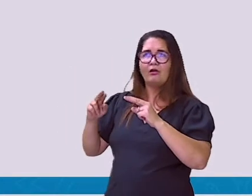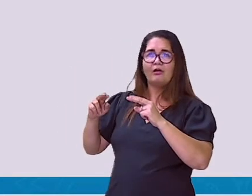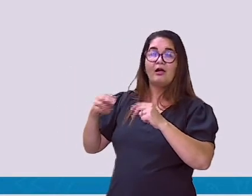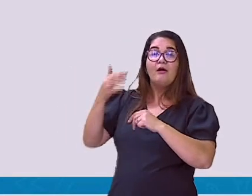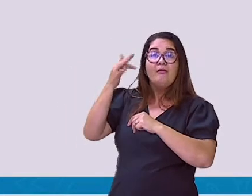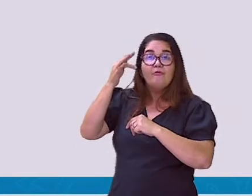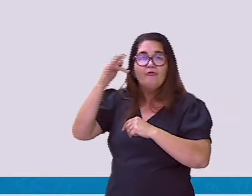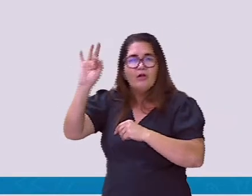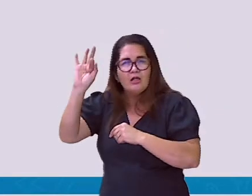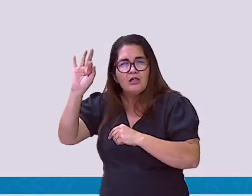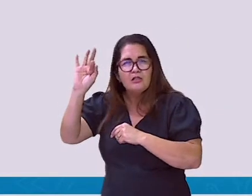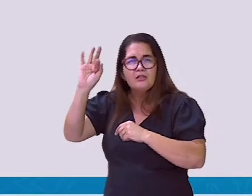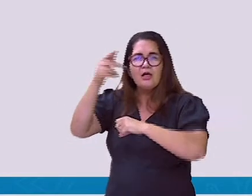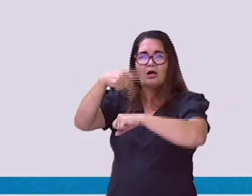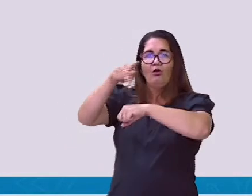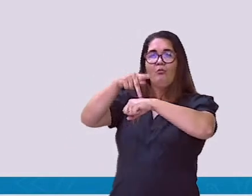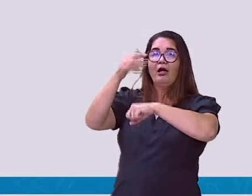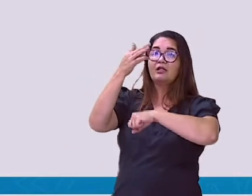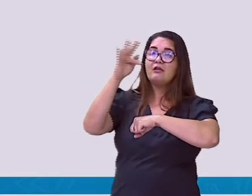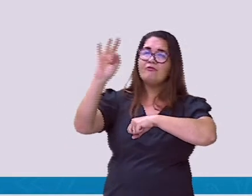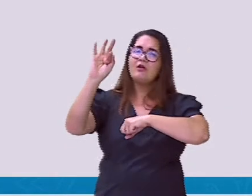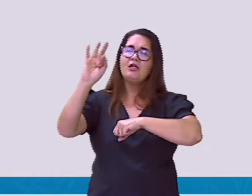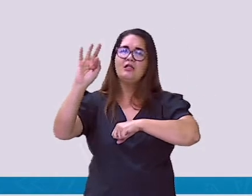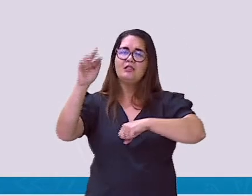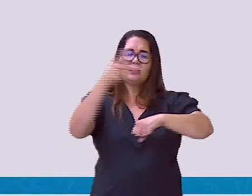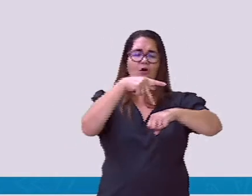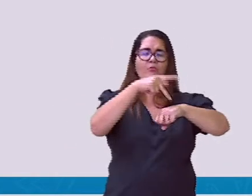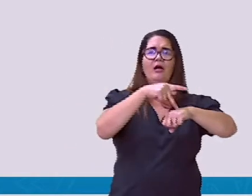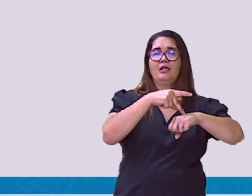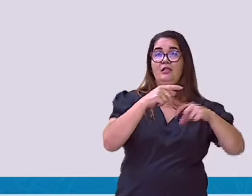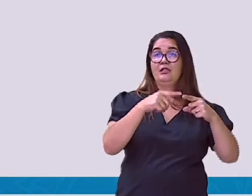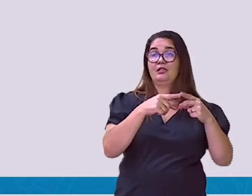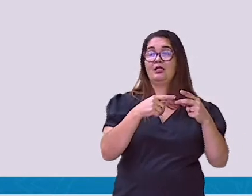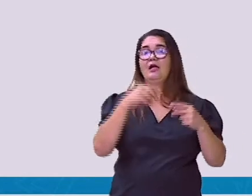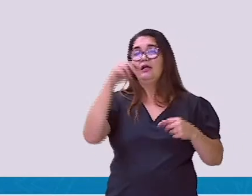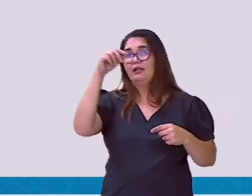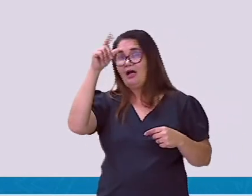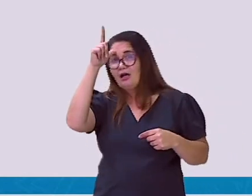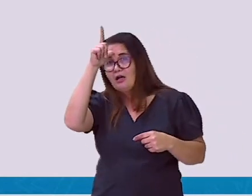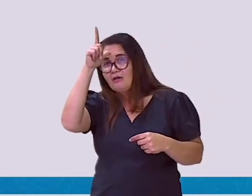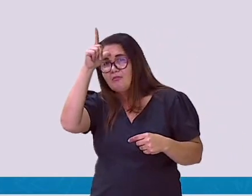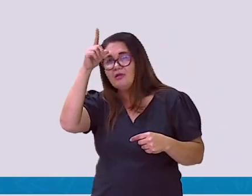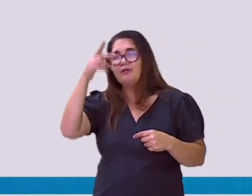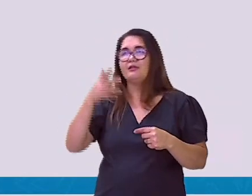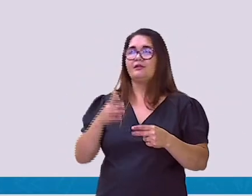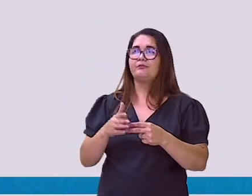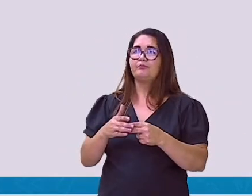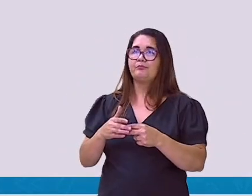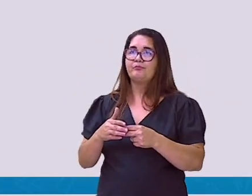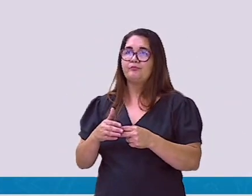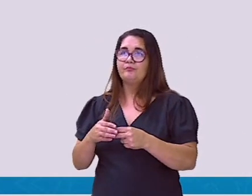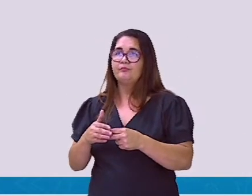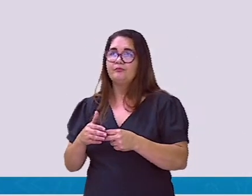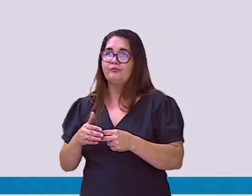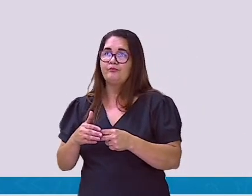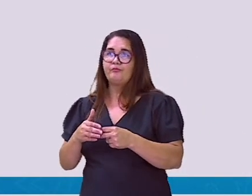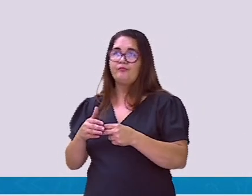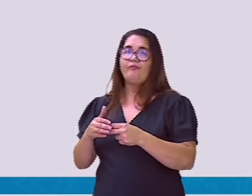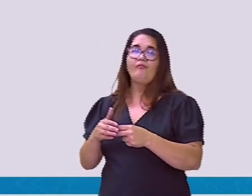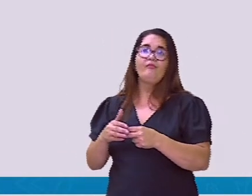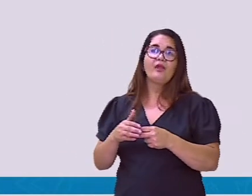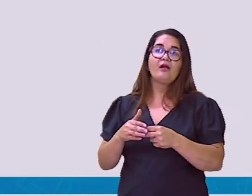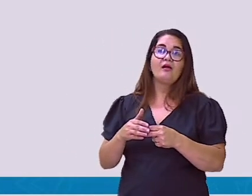na França. A Alemanha, tá? Você vai pegar aqui, tem o norte